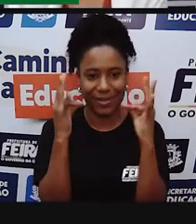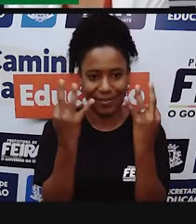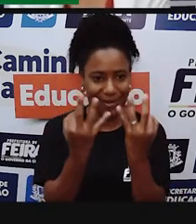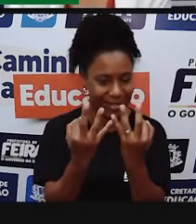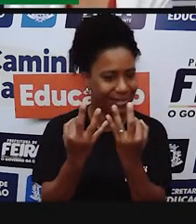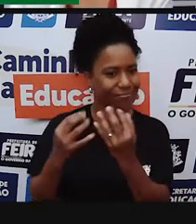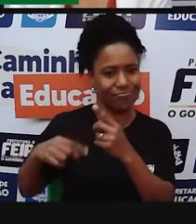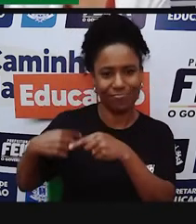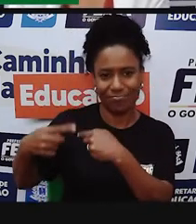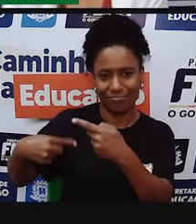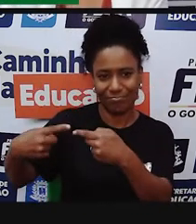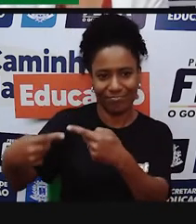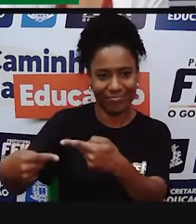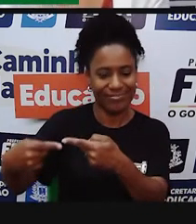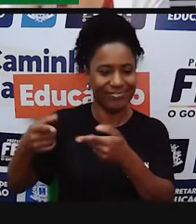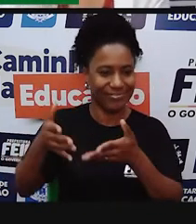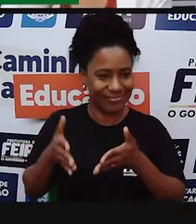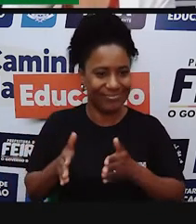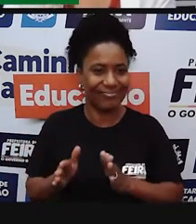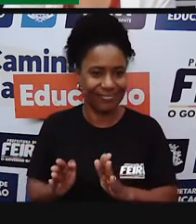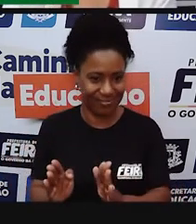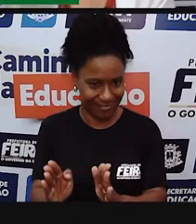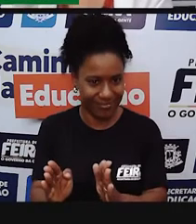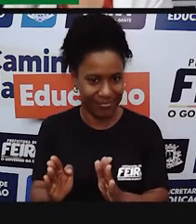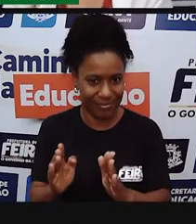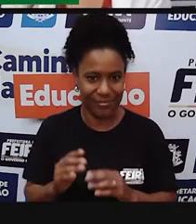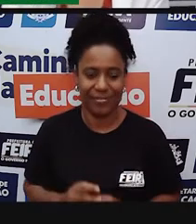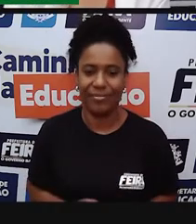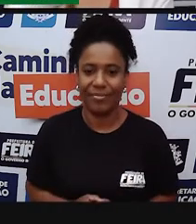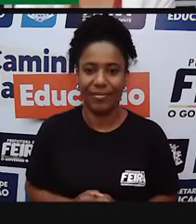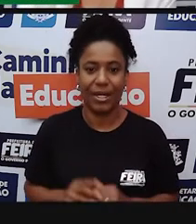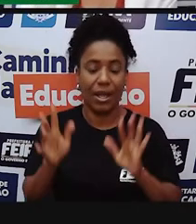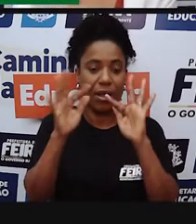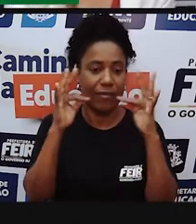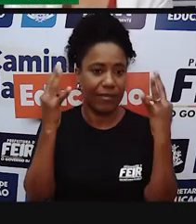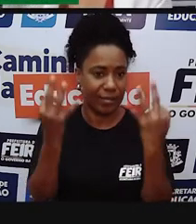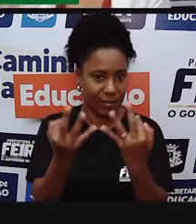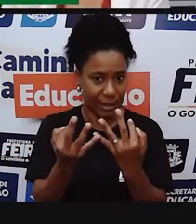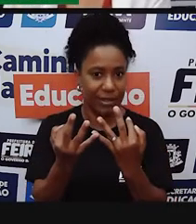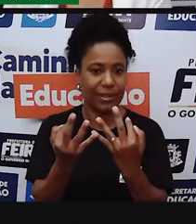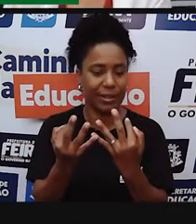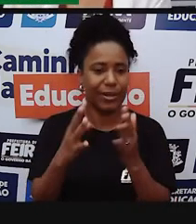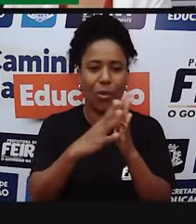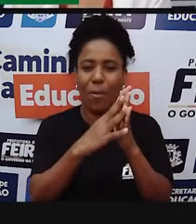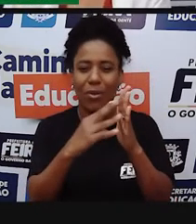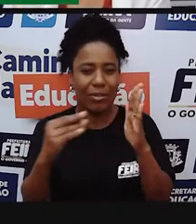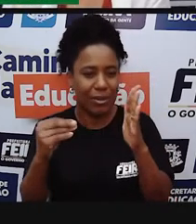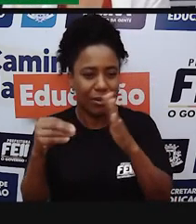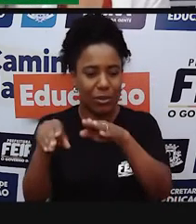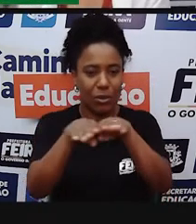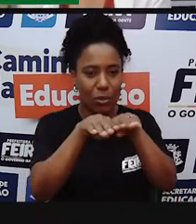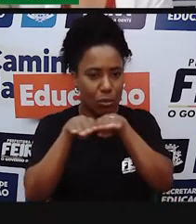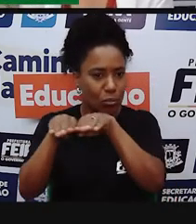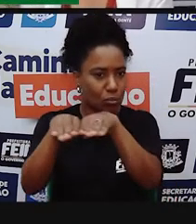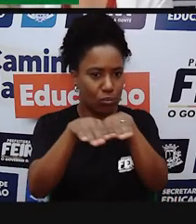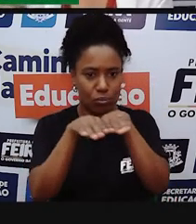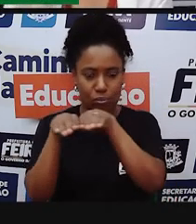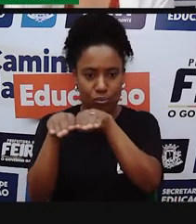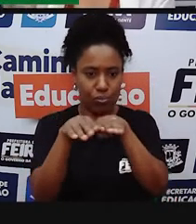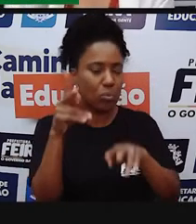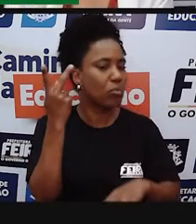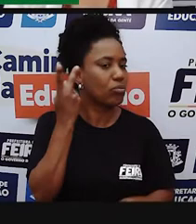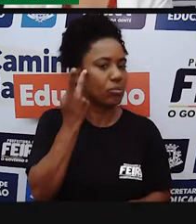imediata né mas nesse caso aí a família que está dentro dos moldes tradicional Oi